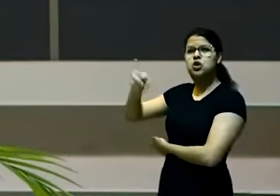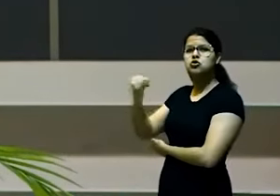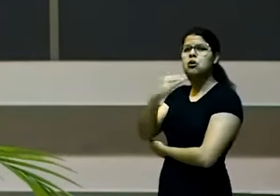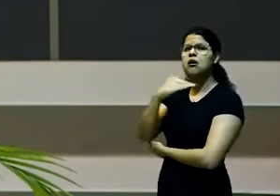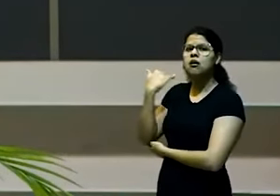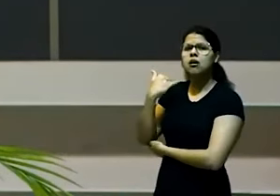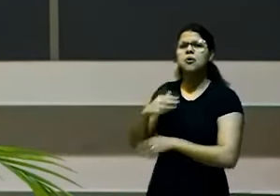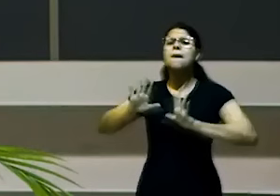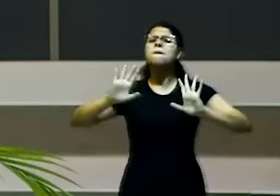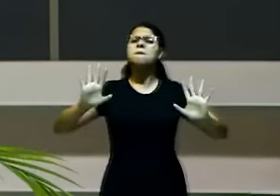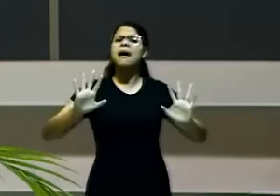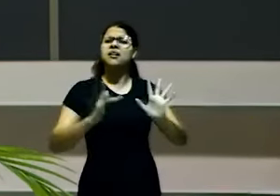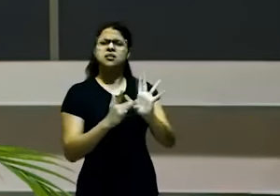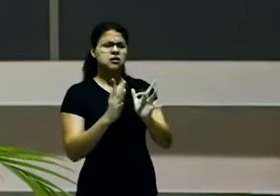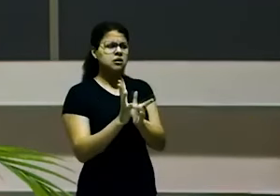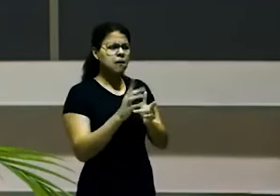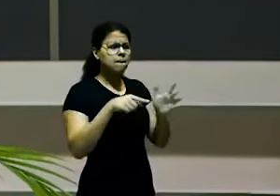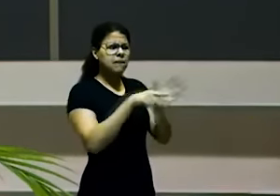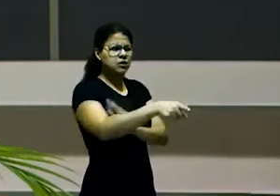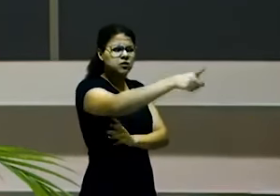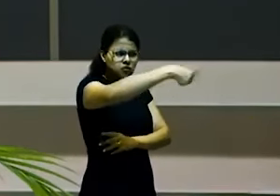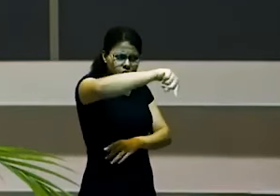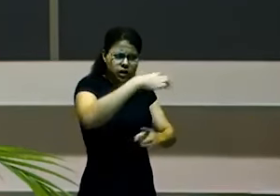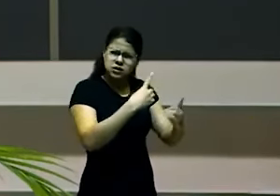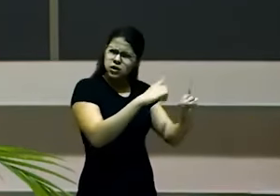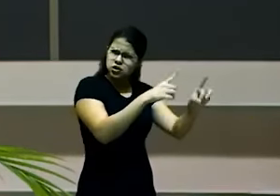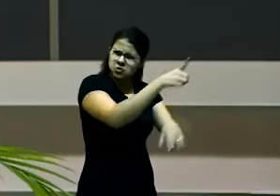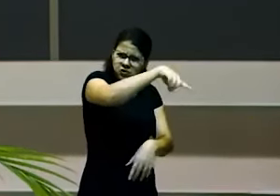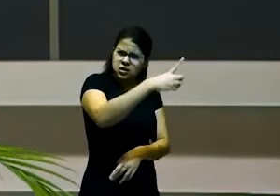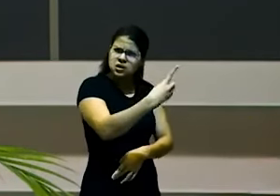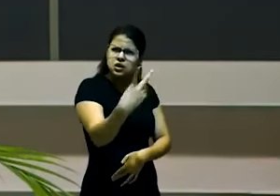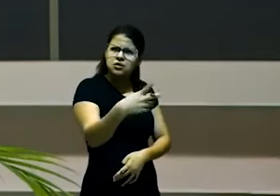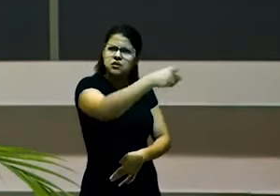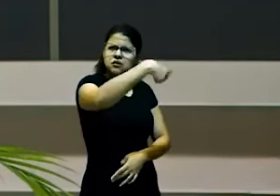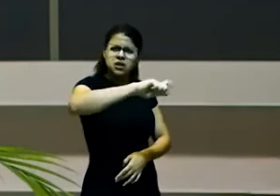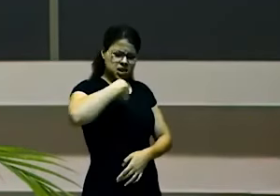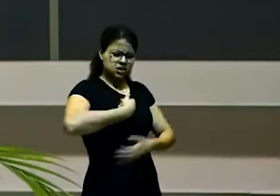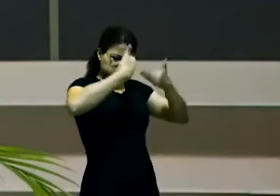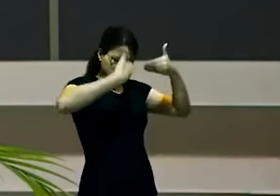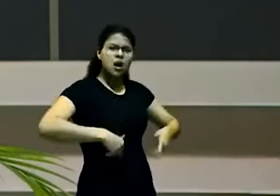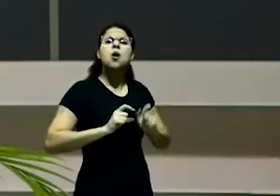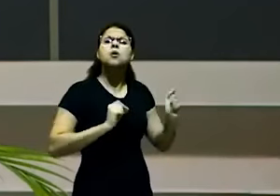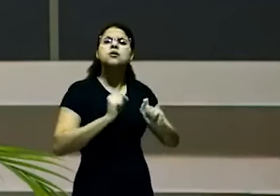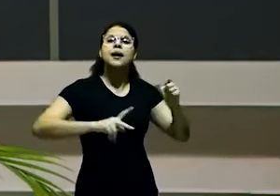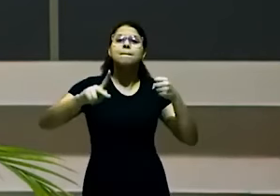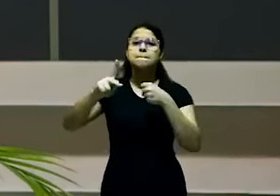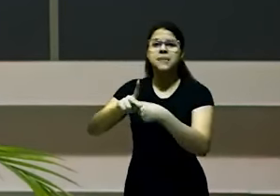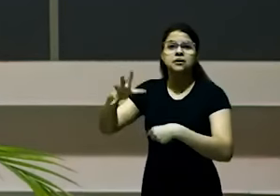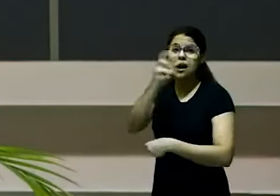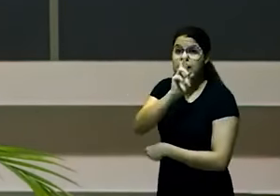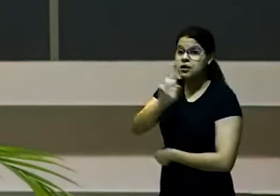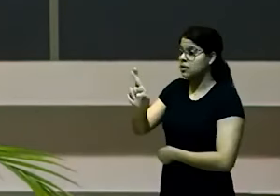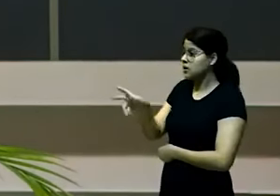vós quem dizeis que eu sou Pedro logo de cara já responde Tu